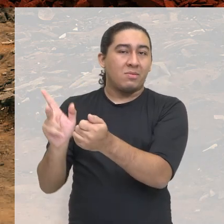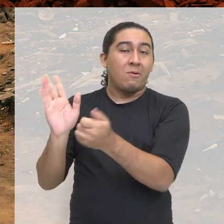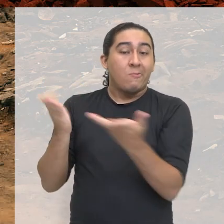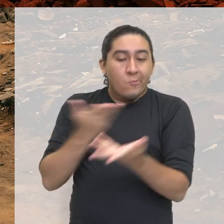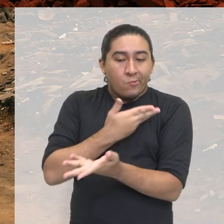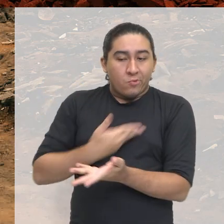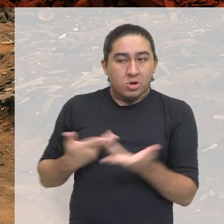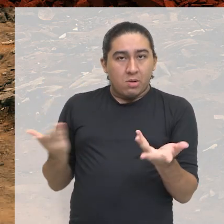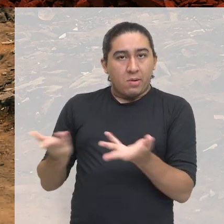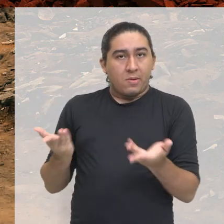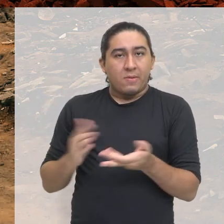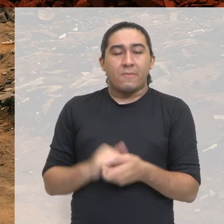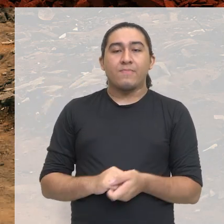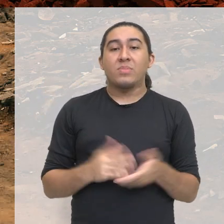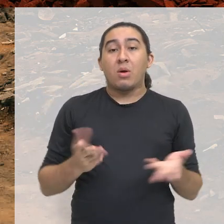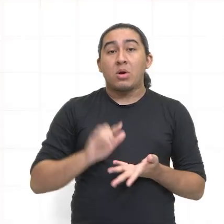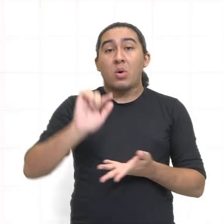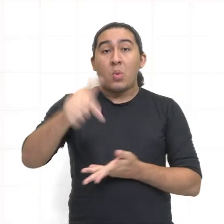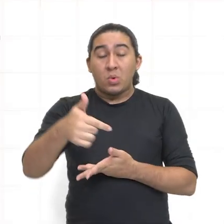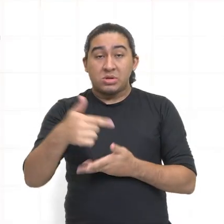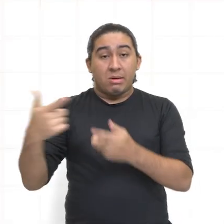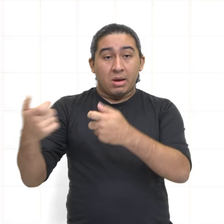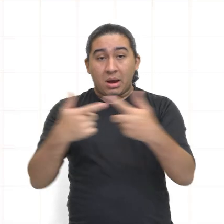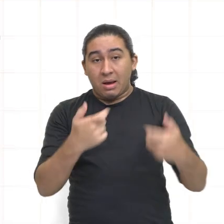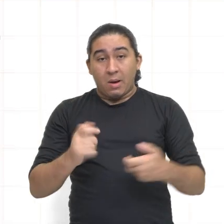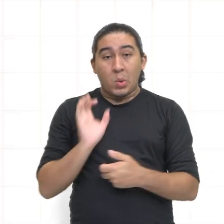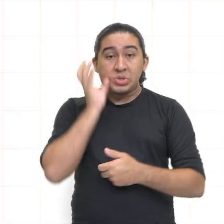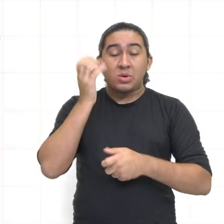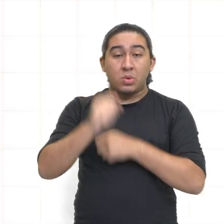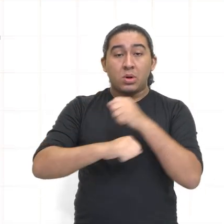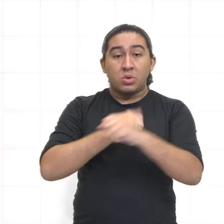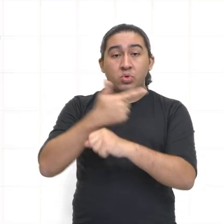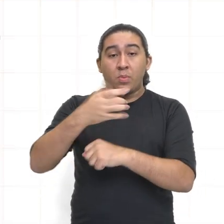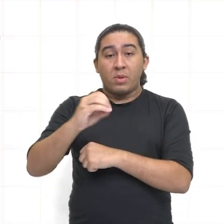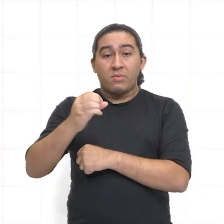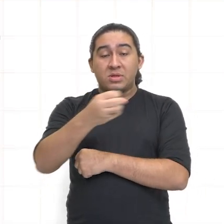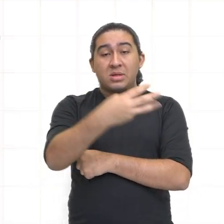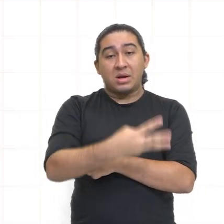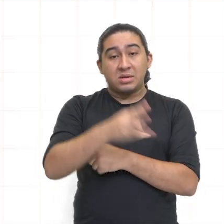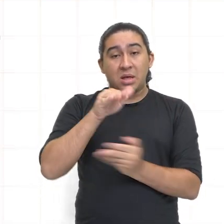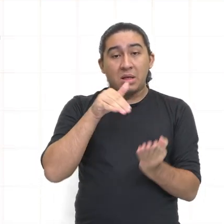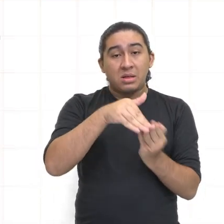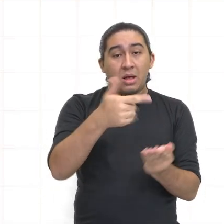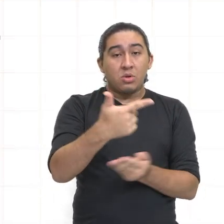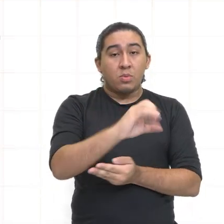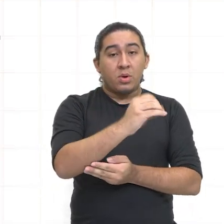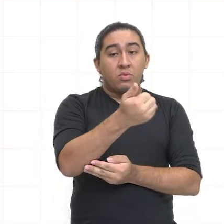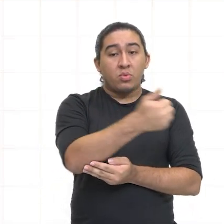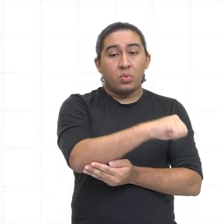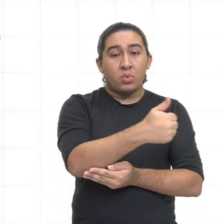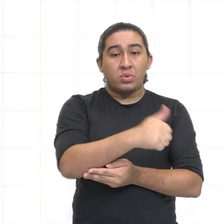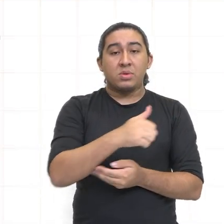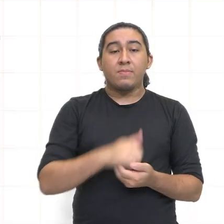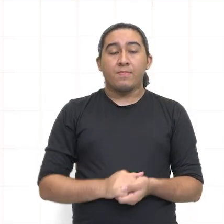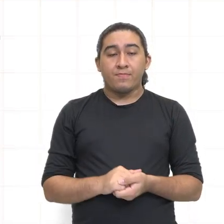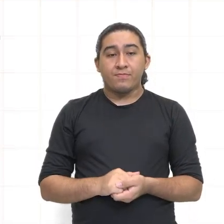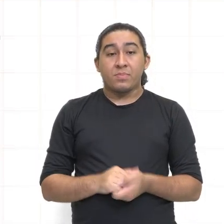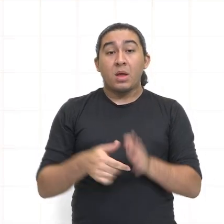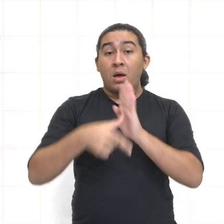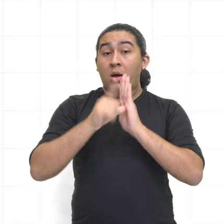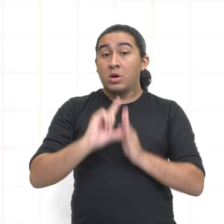Vamos agora conhecer a Guerra do Iraque, que ocorreu entre 2003 e 2011.